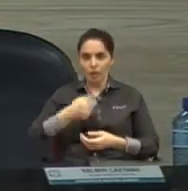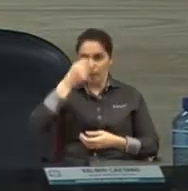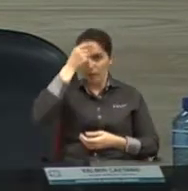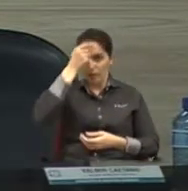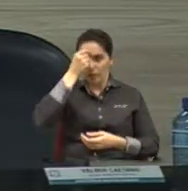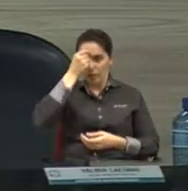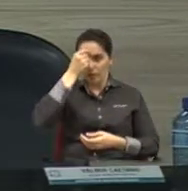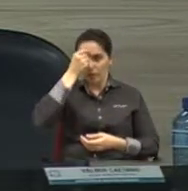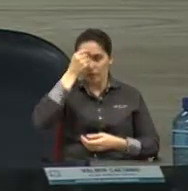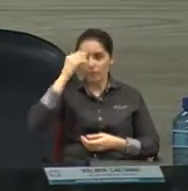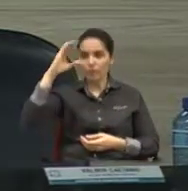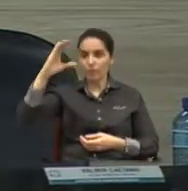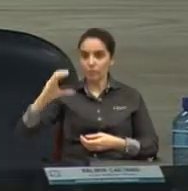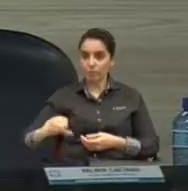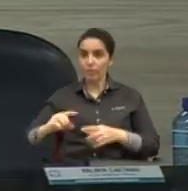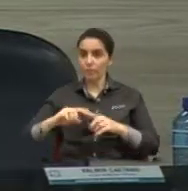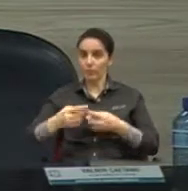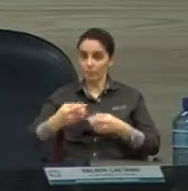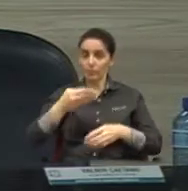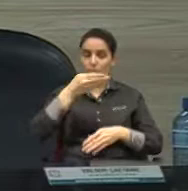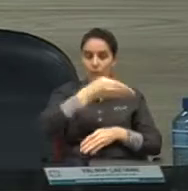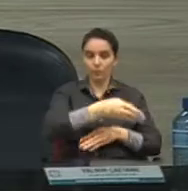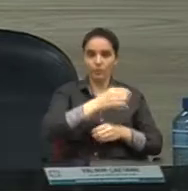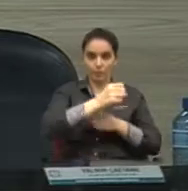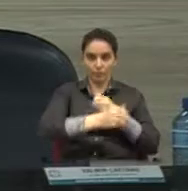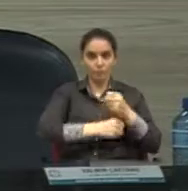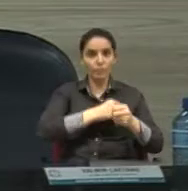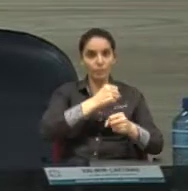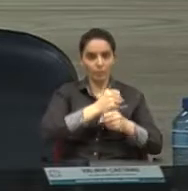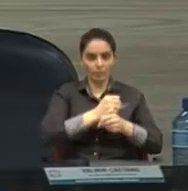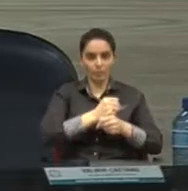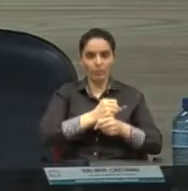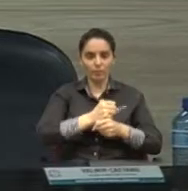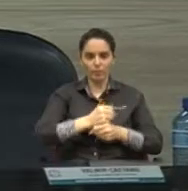com a minha obrigação militar, servi 1 ano.